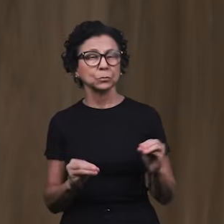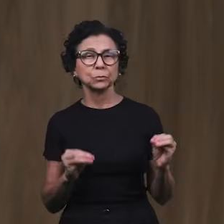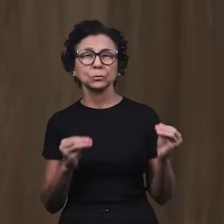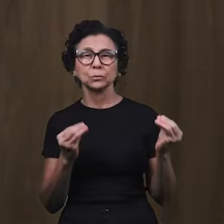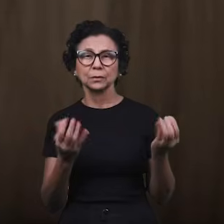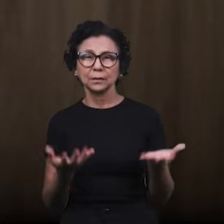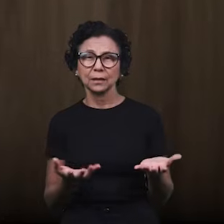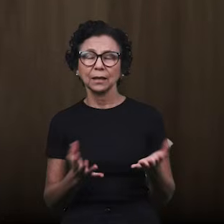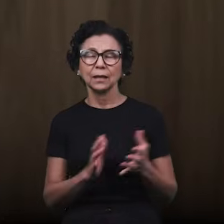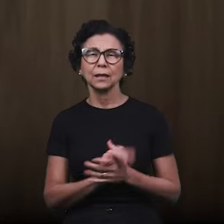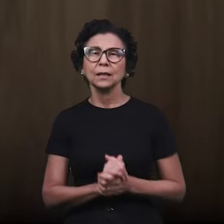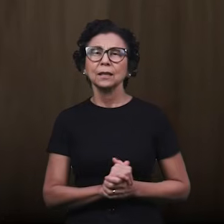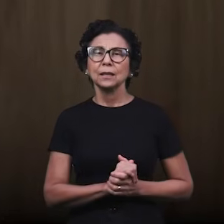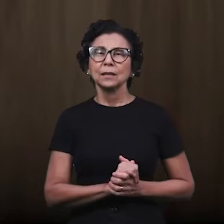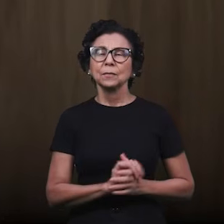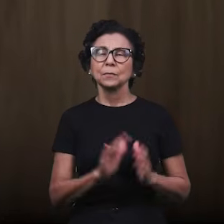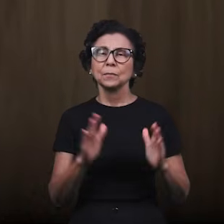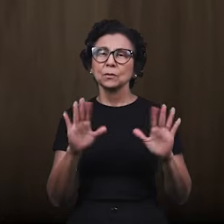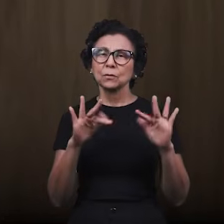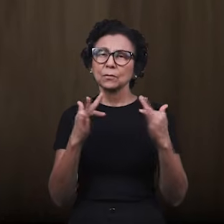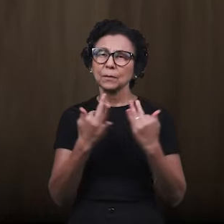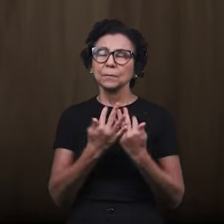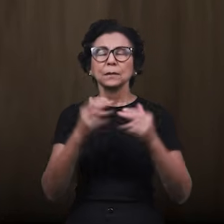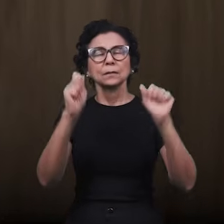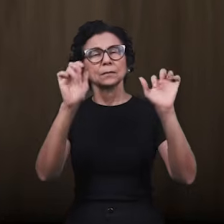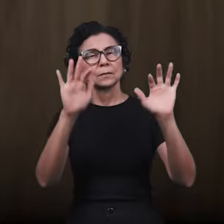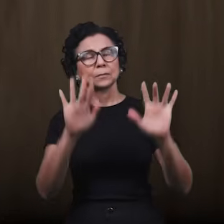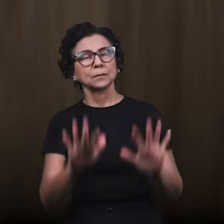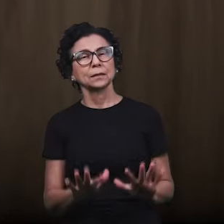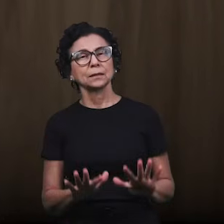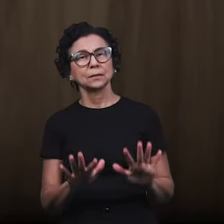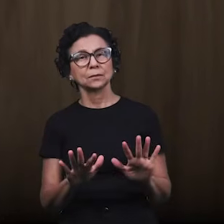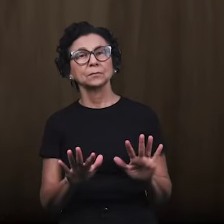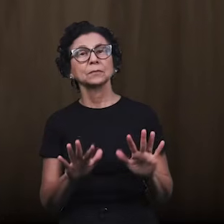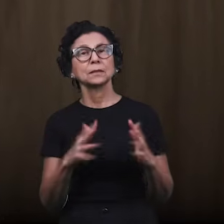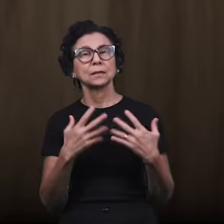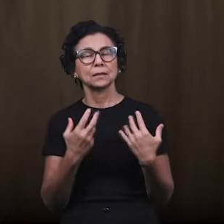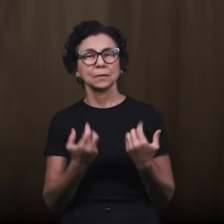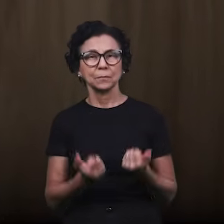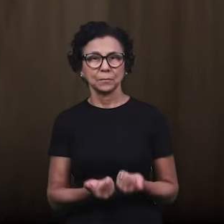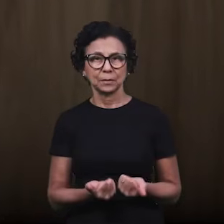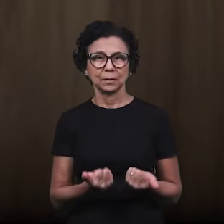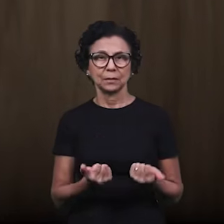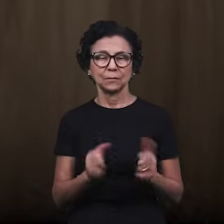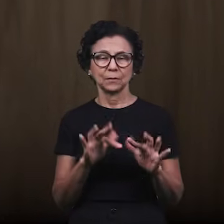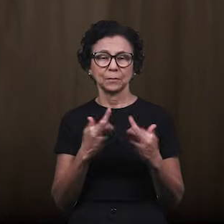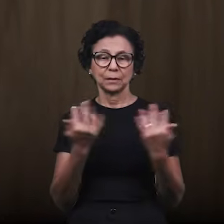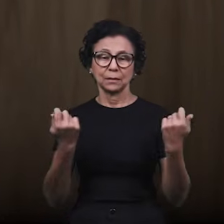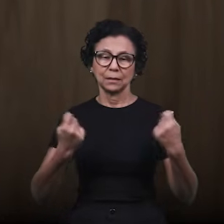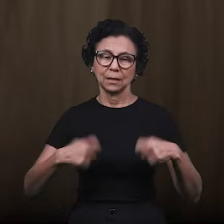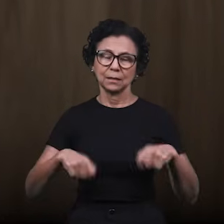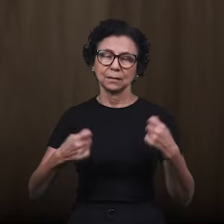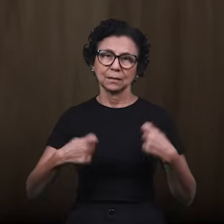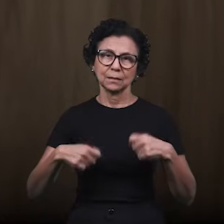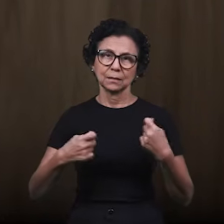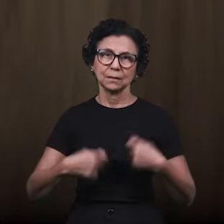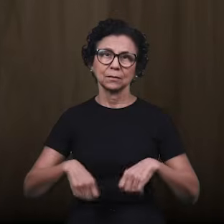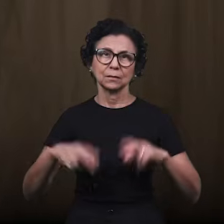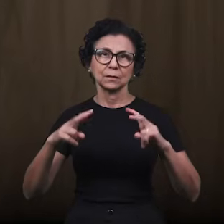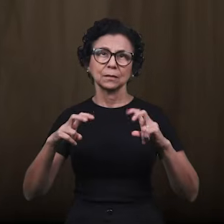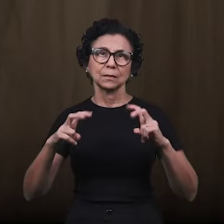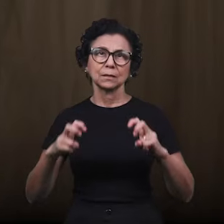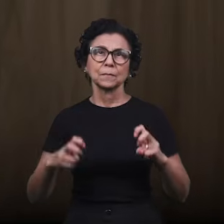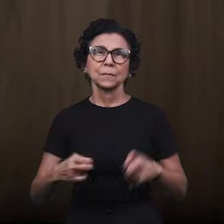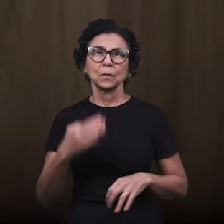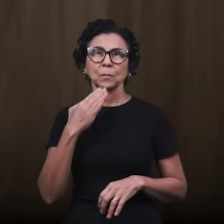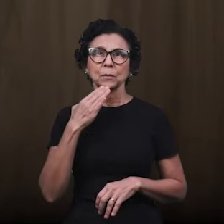encontra esses conteúdos para abençoar a sua casa e a casa de todas aquelas famílias que necessitam deste assunto, desta